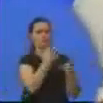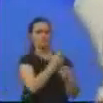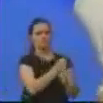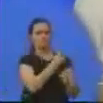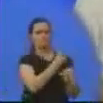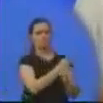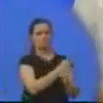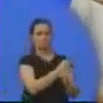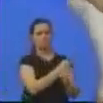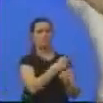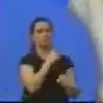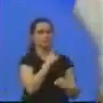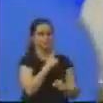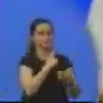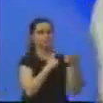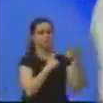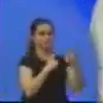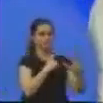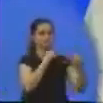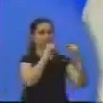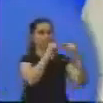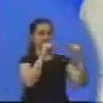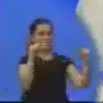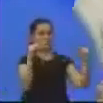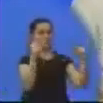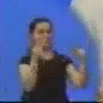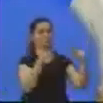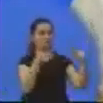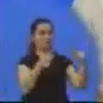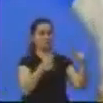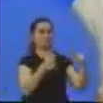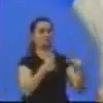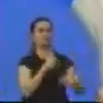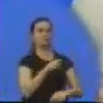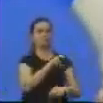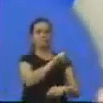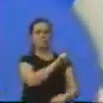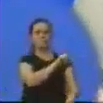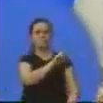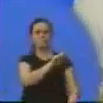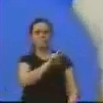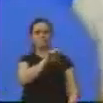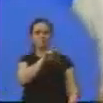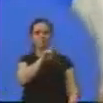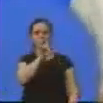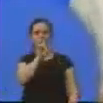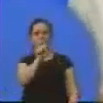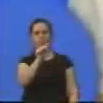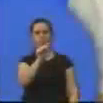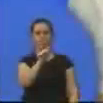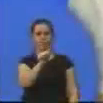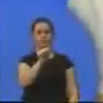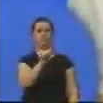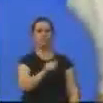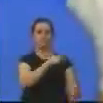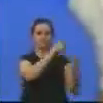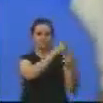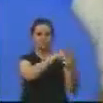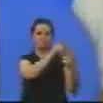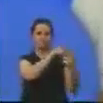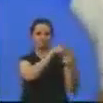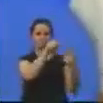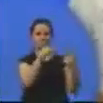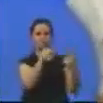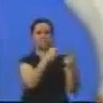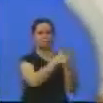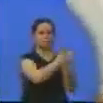Eu tenho, de novo, na primeira linha, o sinal da derivada. Sinal da derivada, eu vou pegar a raiz,